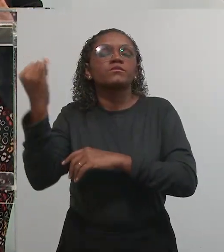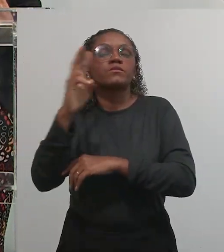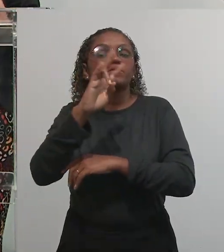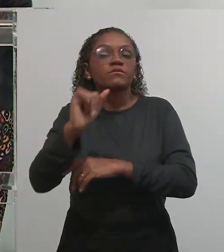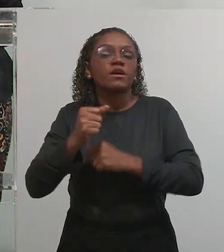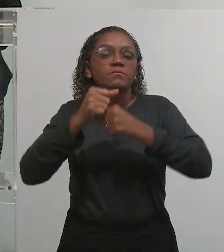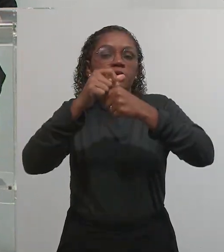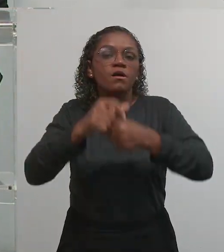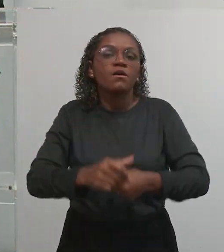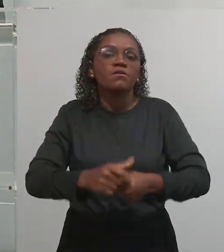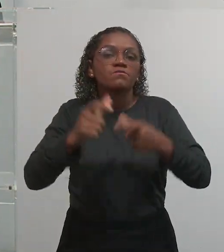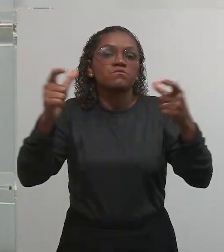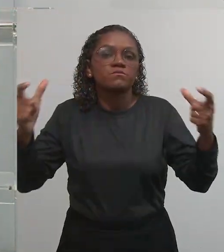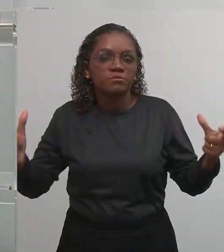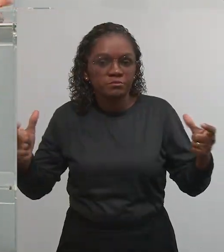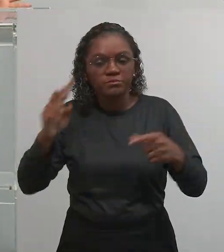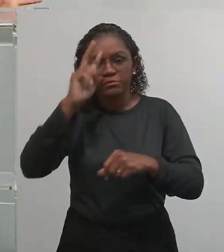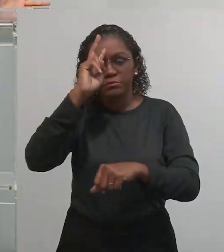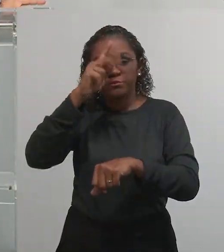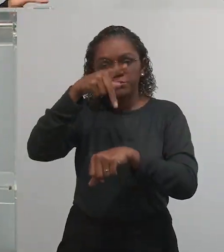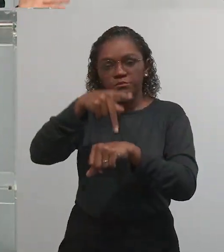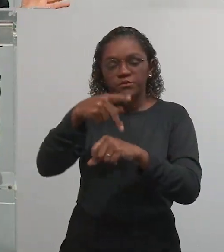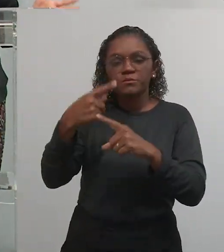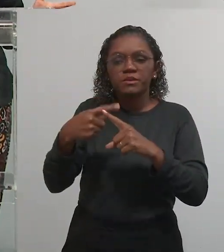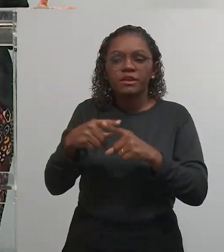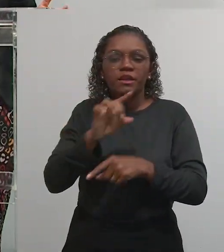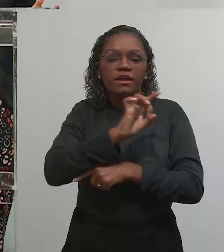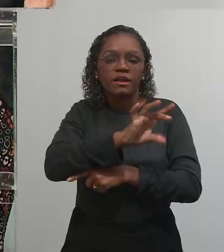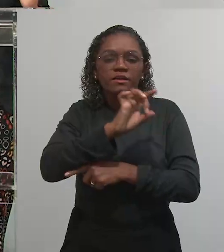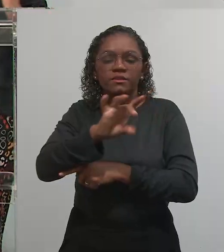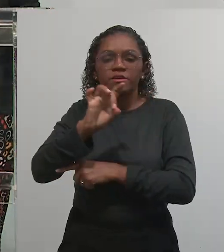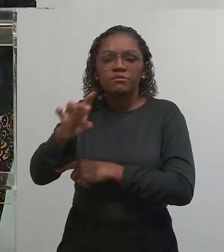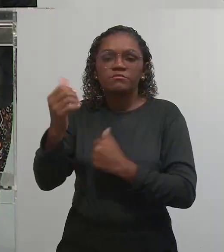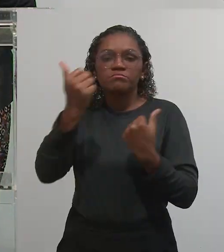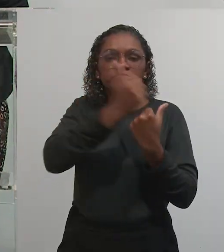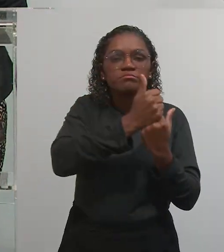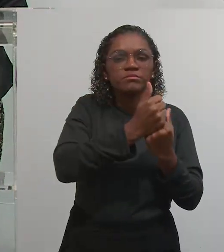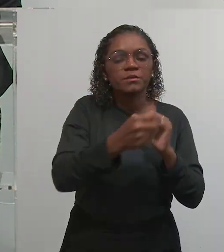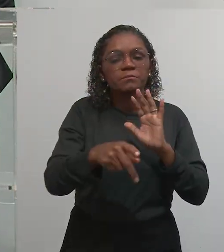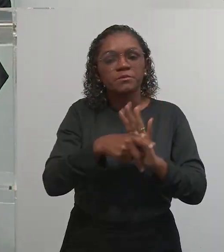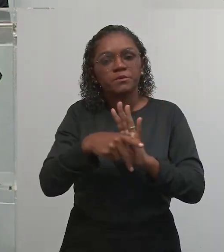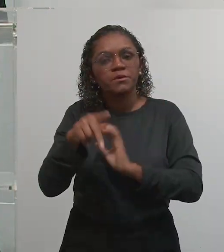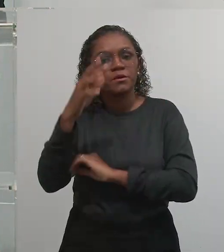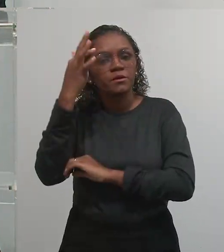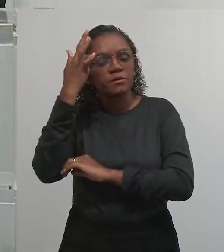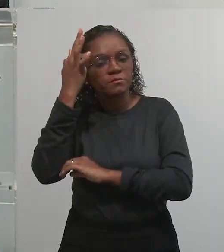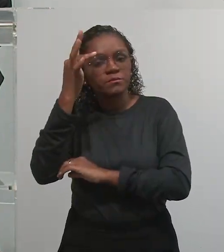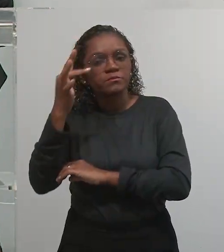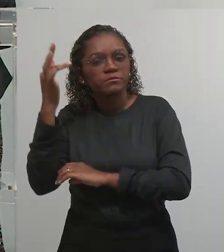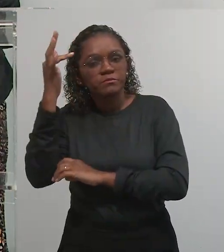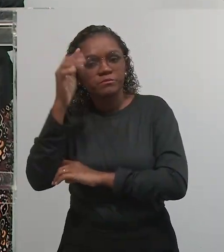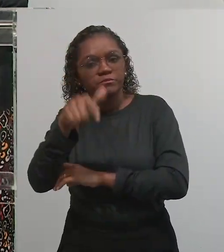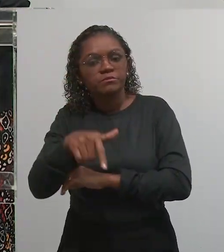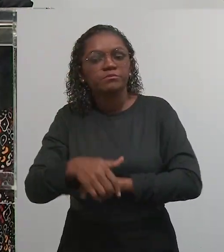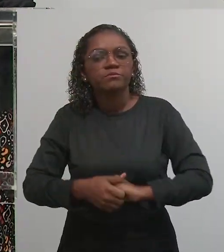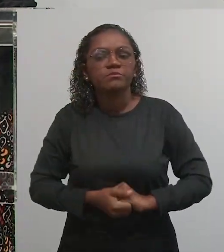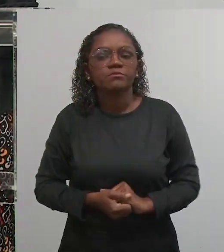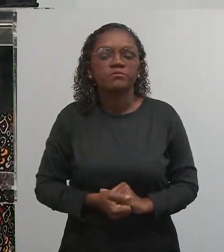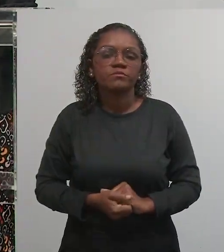autores que vão defender as suas linhas de pensamento. Então, existe o conhecimento construído com base